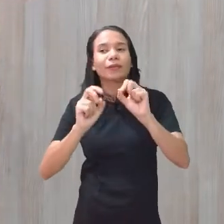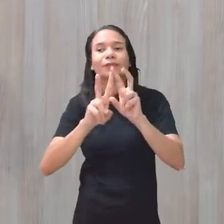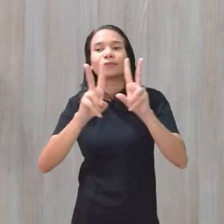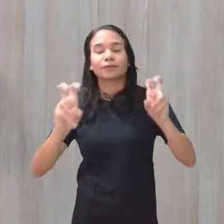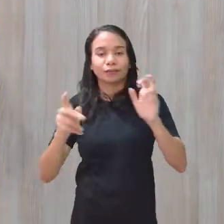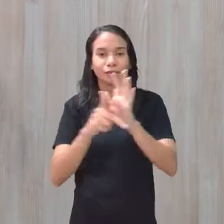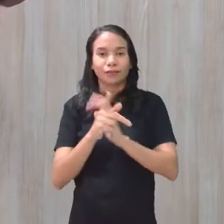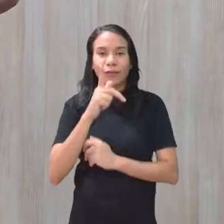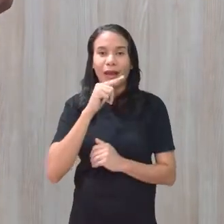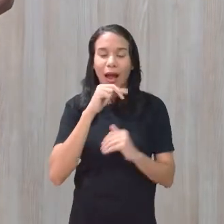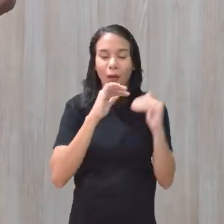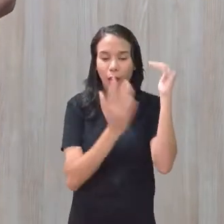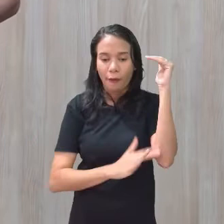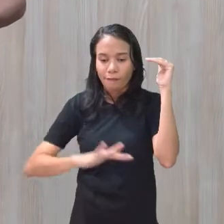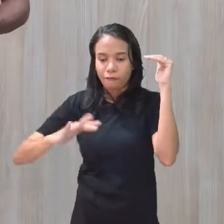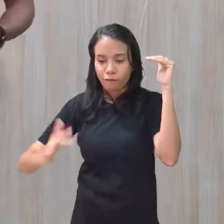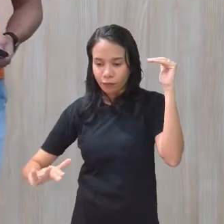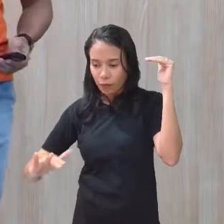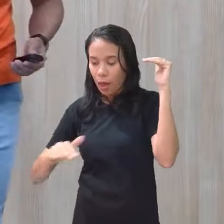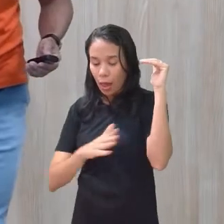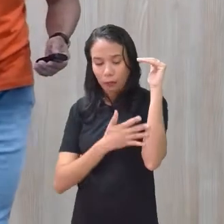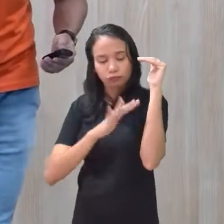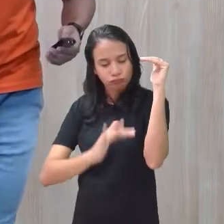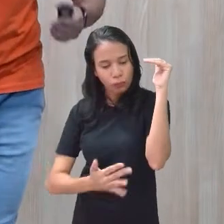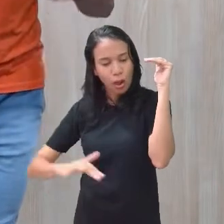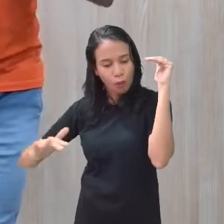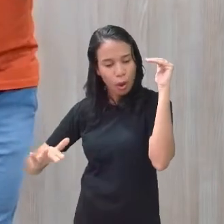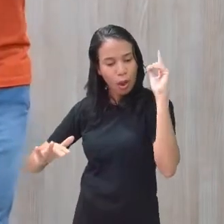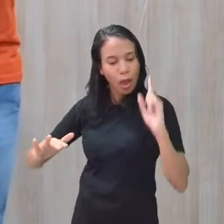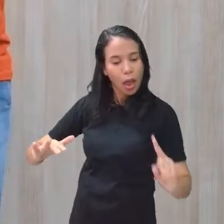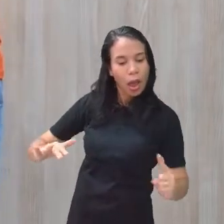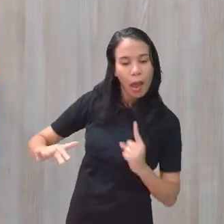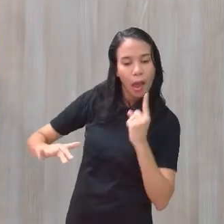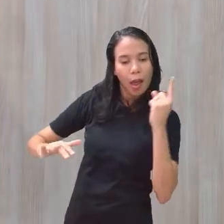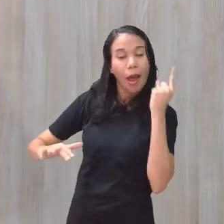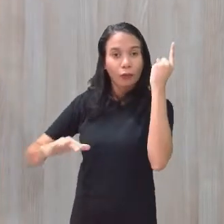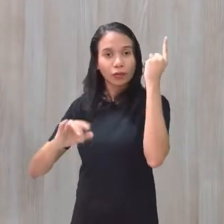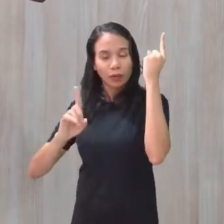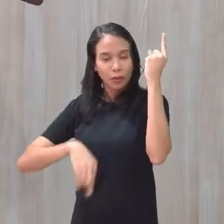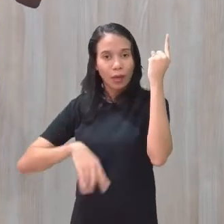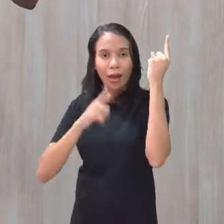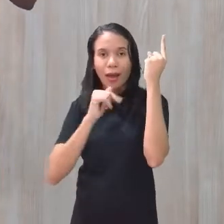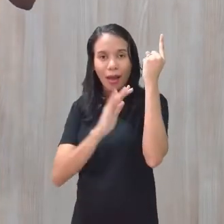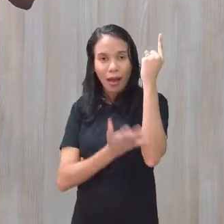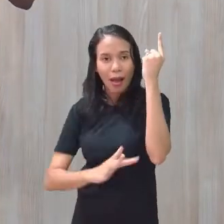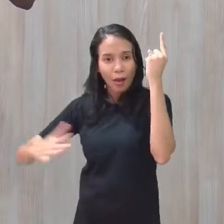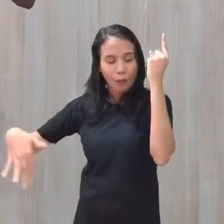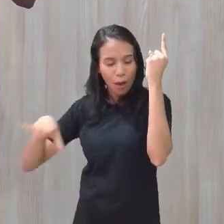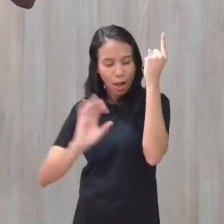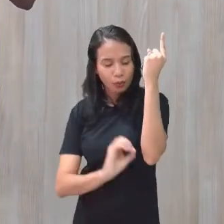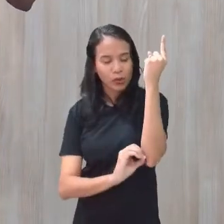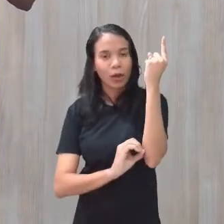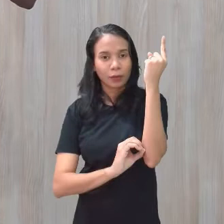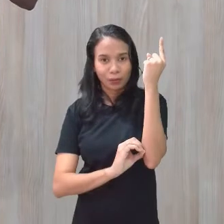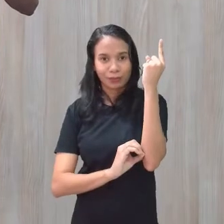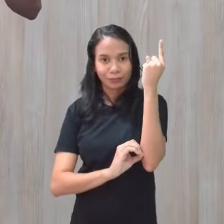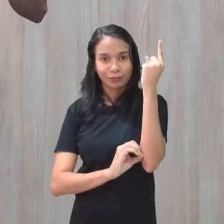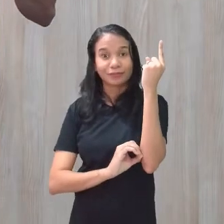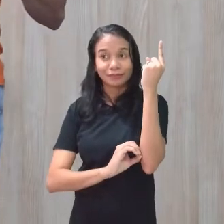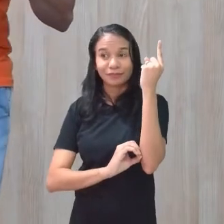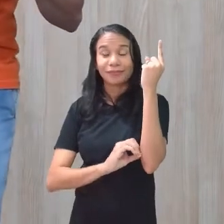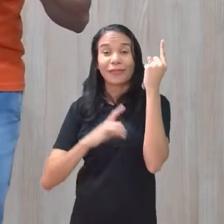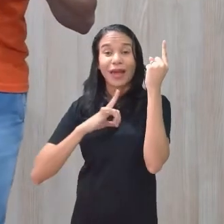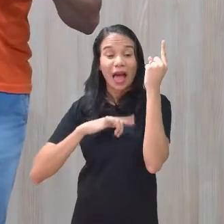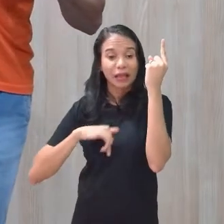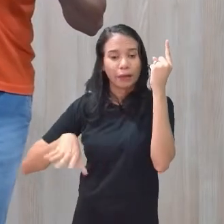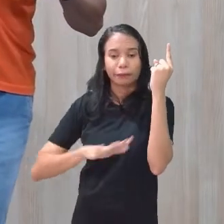relação ao nível do mar. Então, vai ter lá o nível do mar, que é o zero dos números inteiros, certo? E